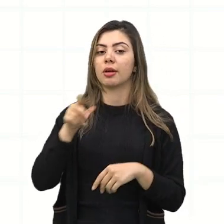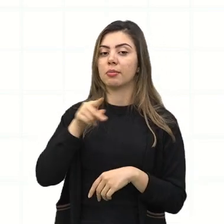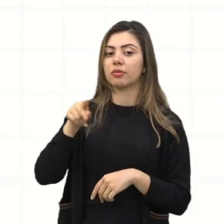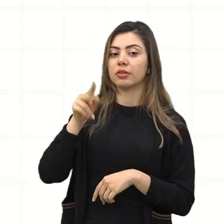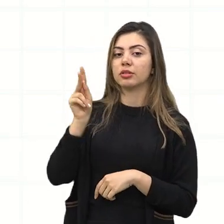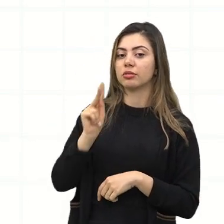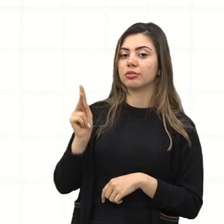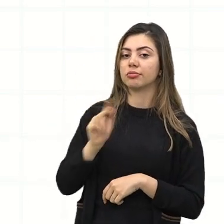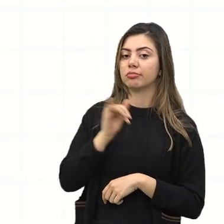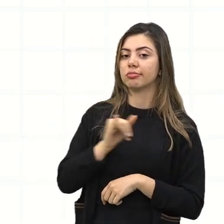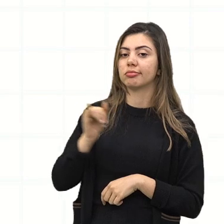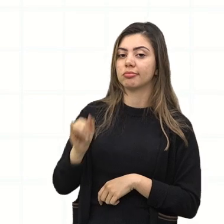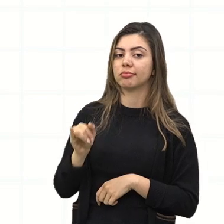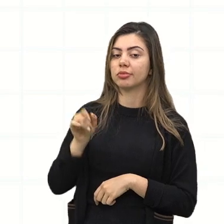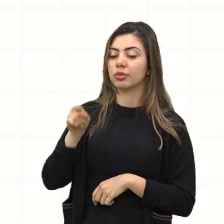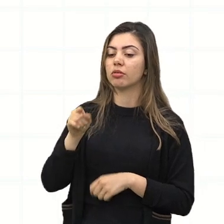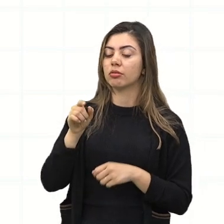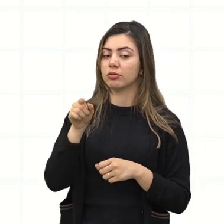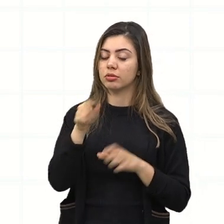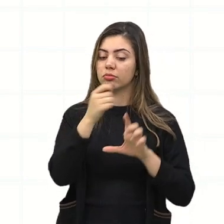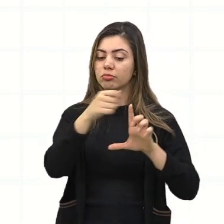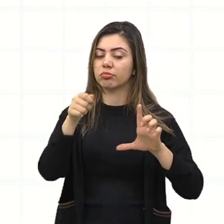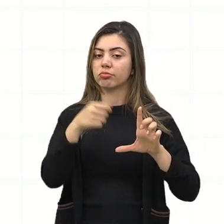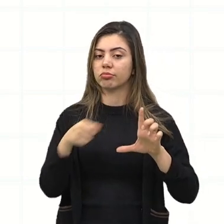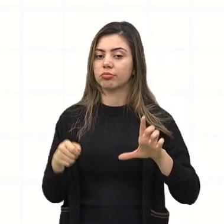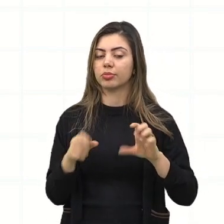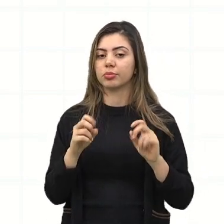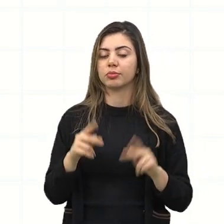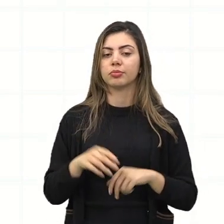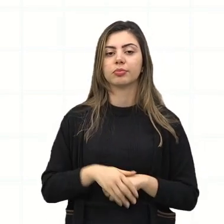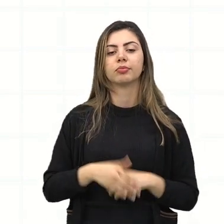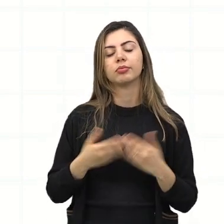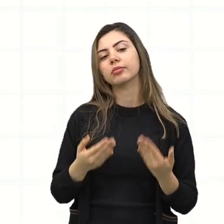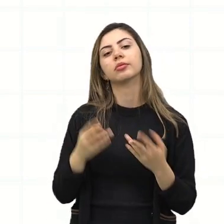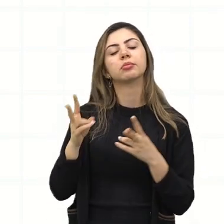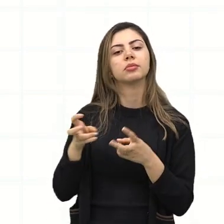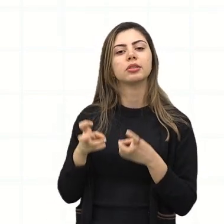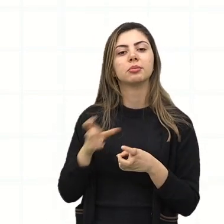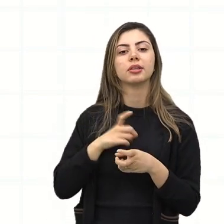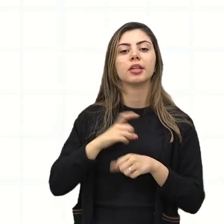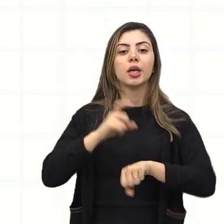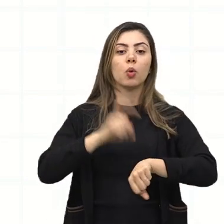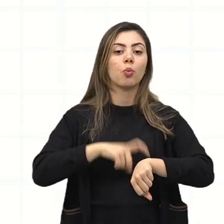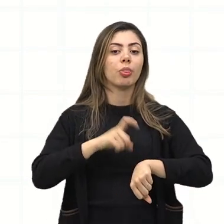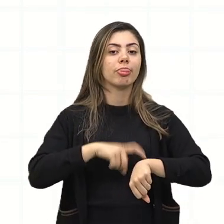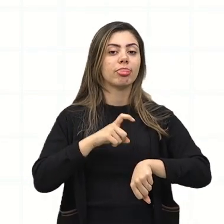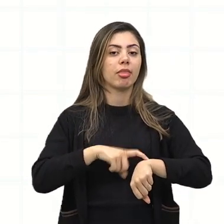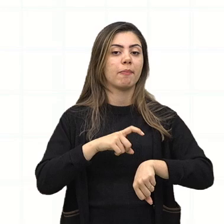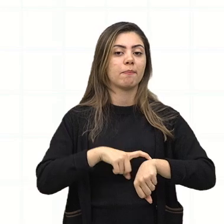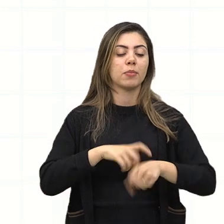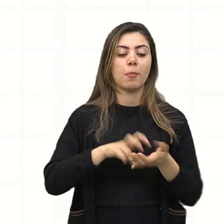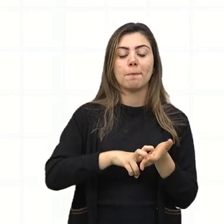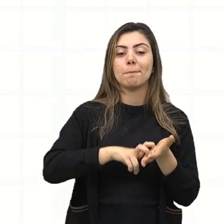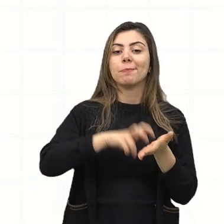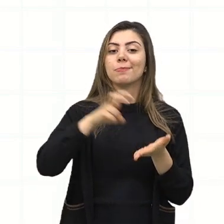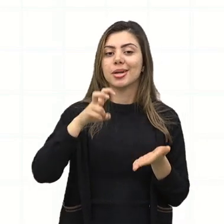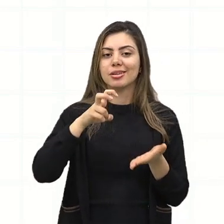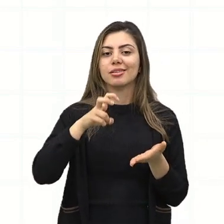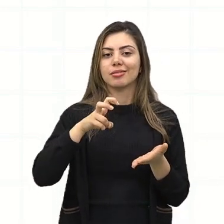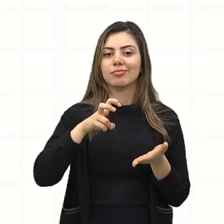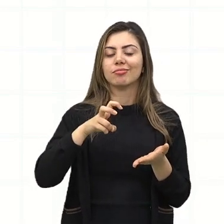professor de história disse para ela fazer a correção na lousa. Então, aqui nós temos pela manhã o